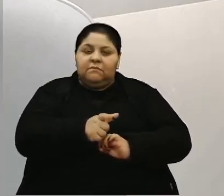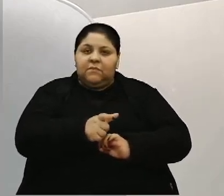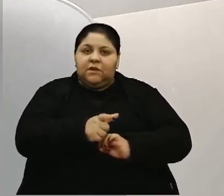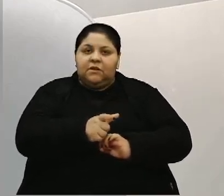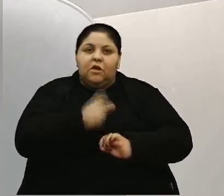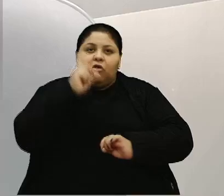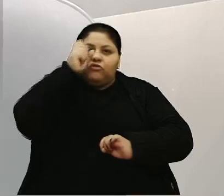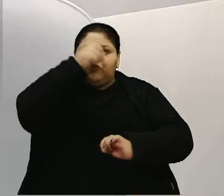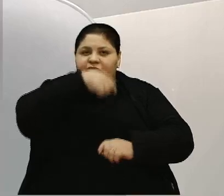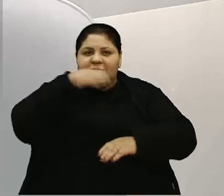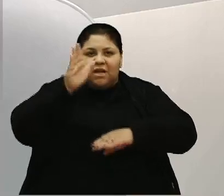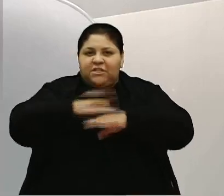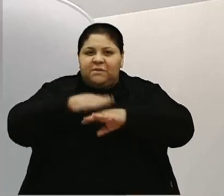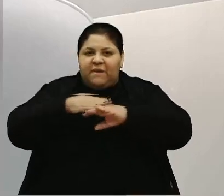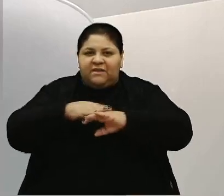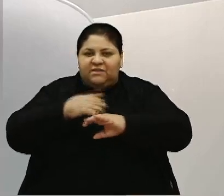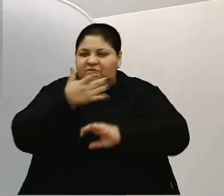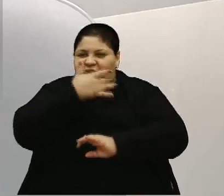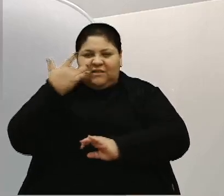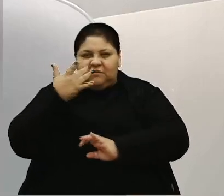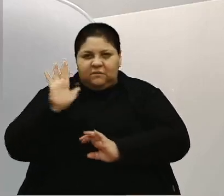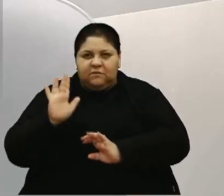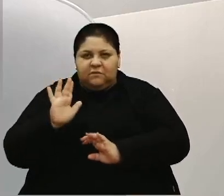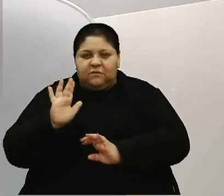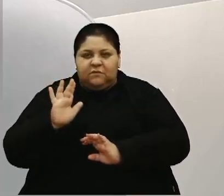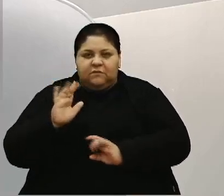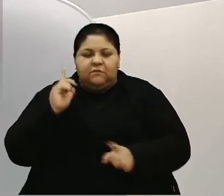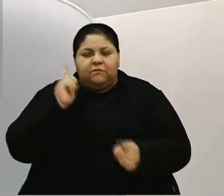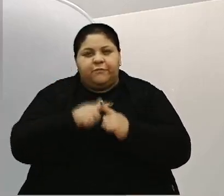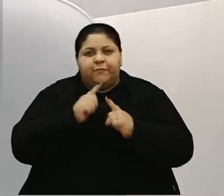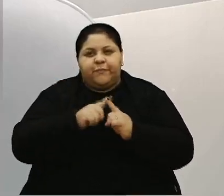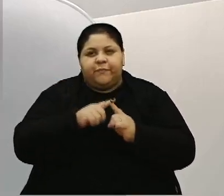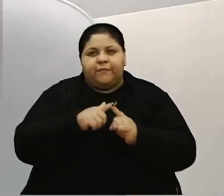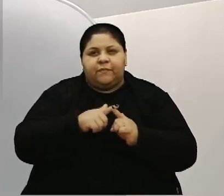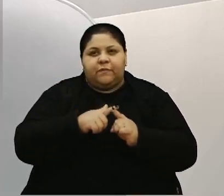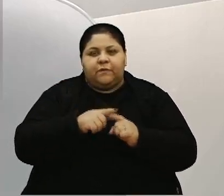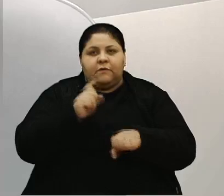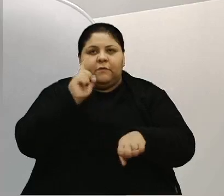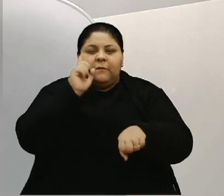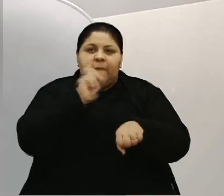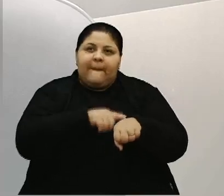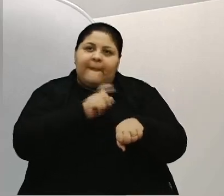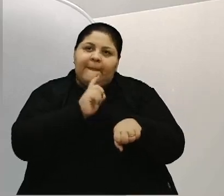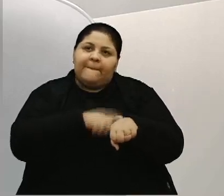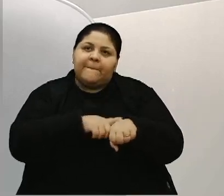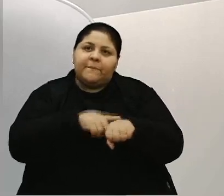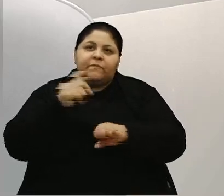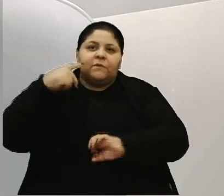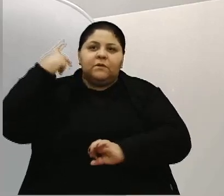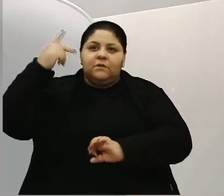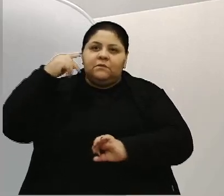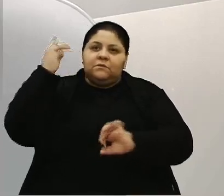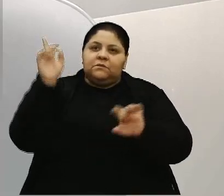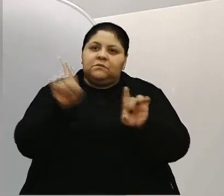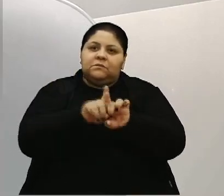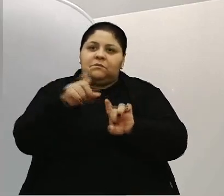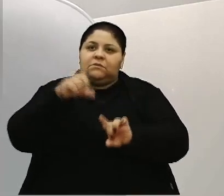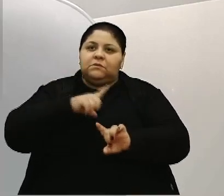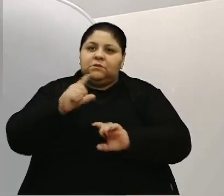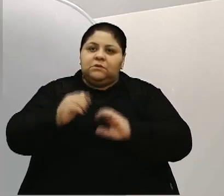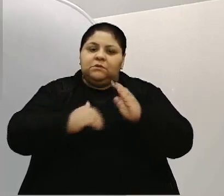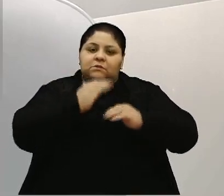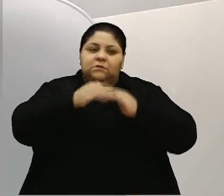corda, fica difícil. Por isso talvez que eu vou dar um tempo na política, porque nós temos que construir